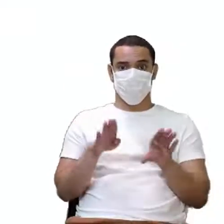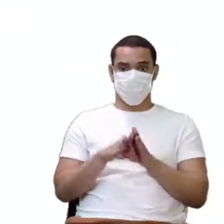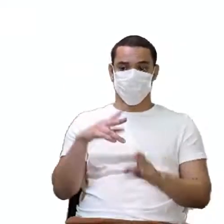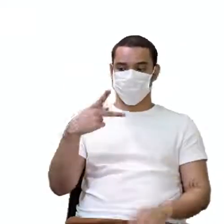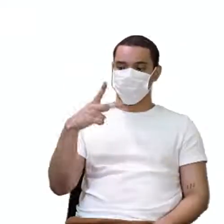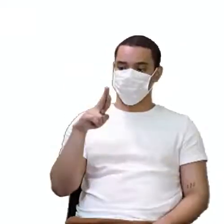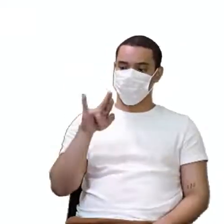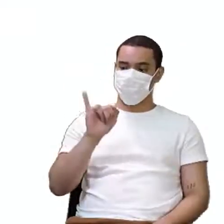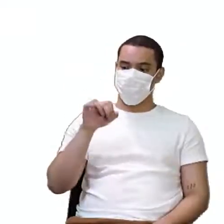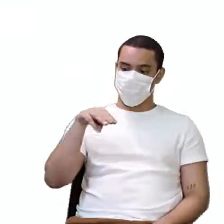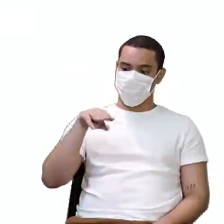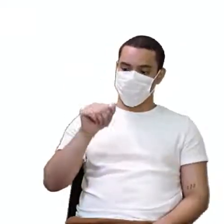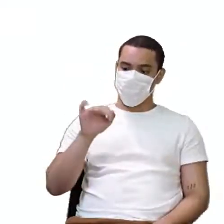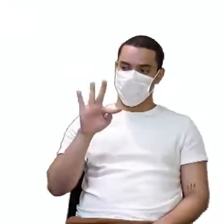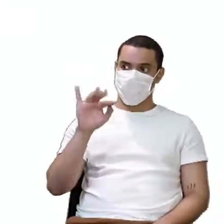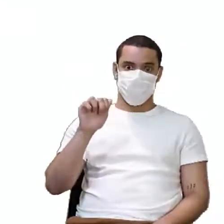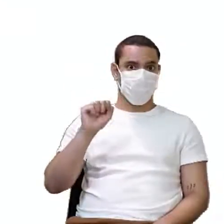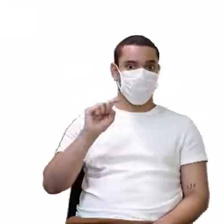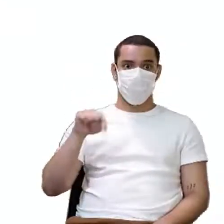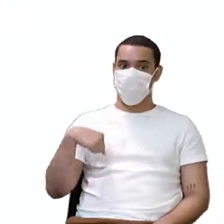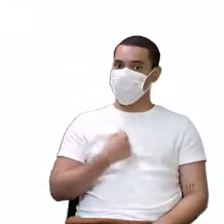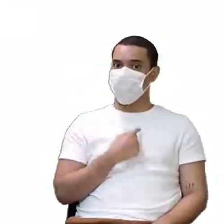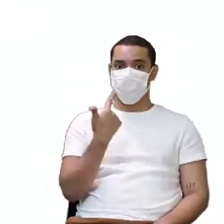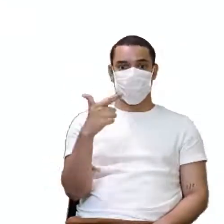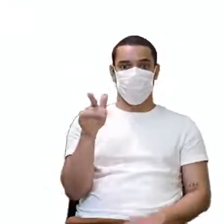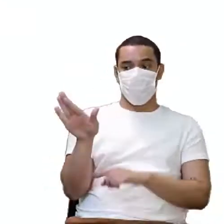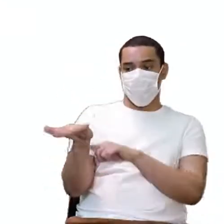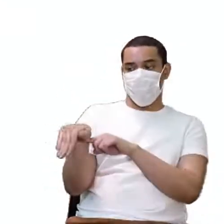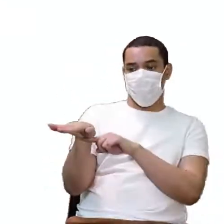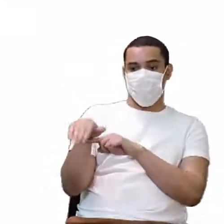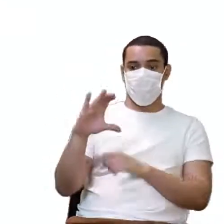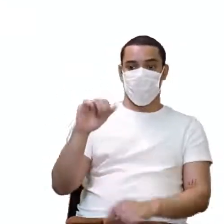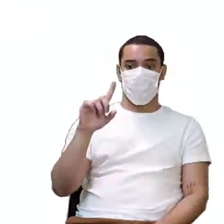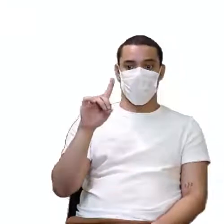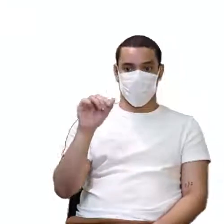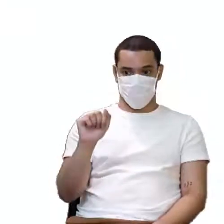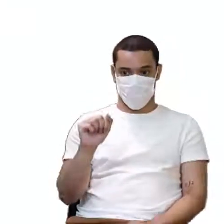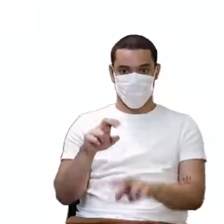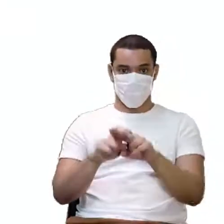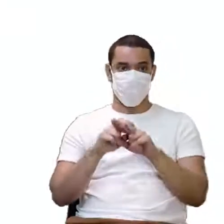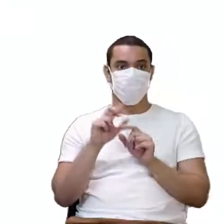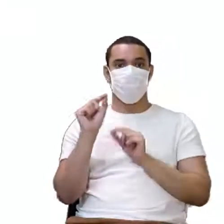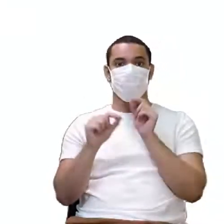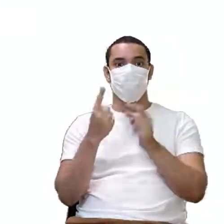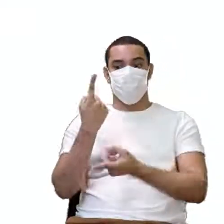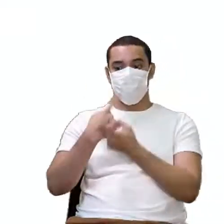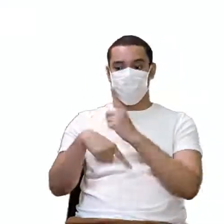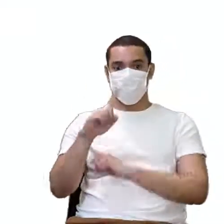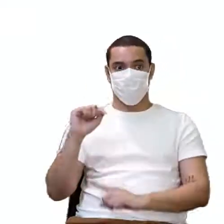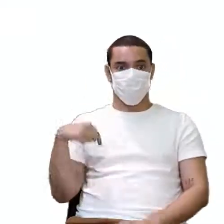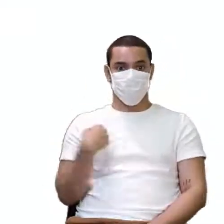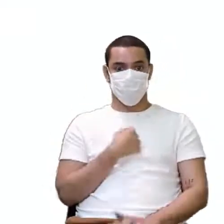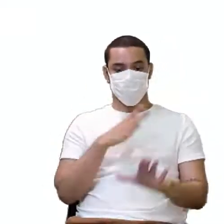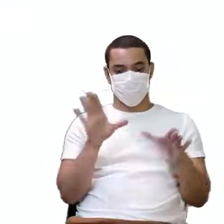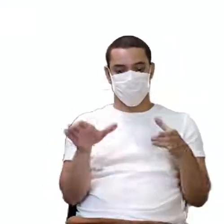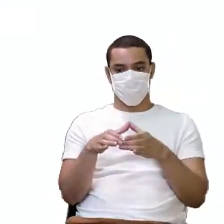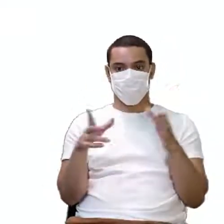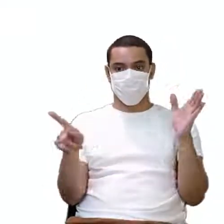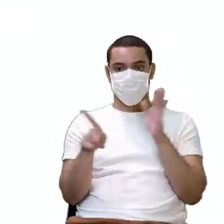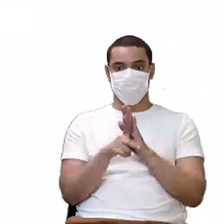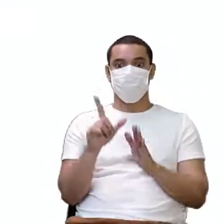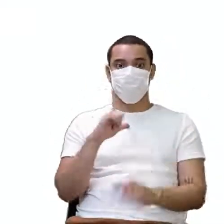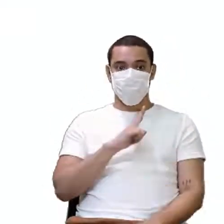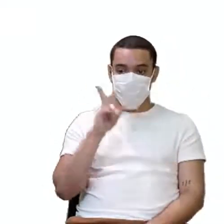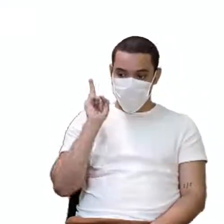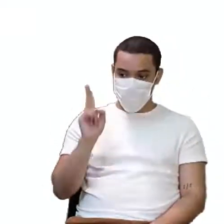nós não temos caudas, né? Então, evolutivamente, acredito que nós fizemos parte,